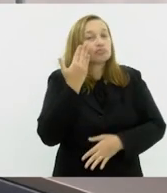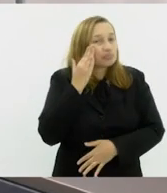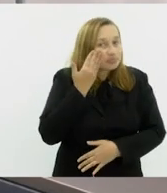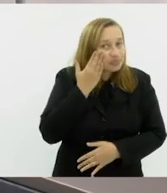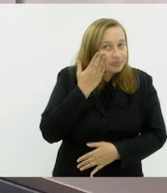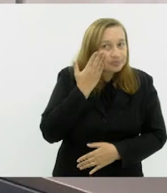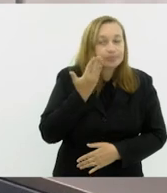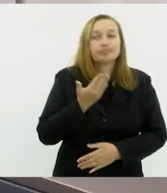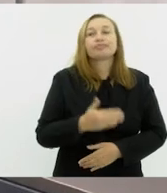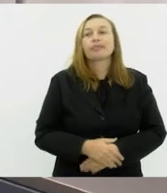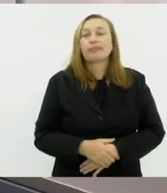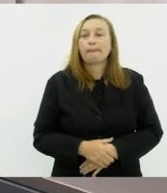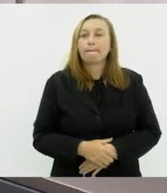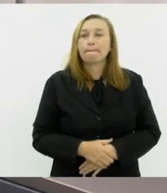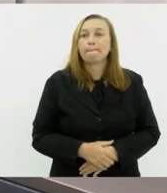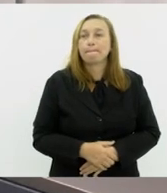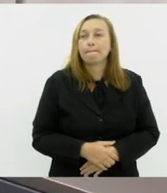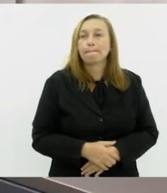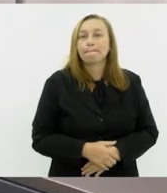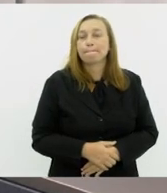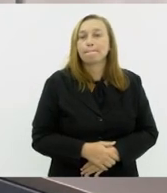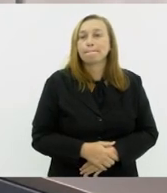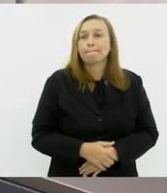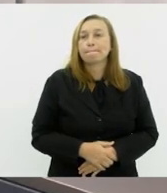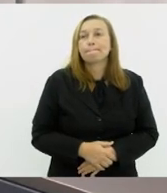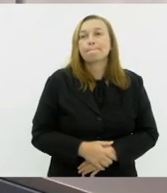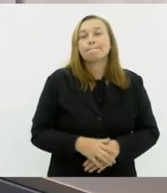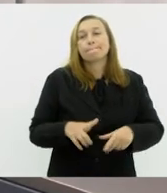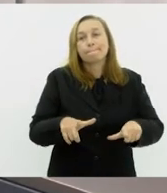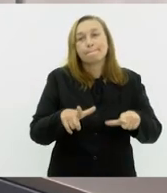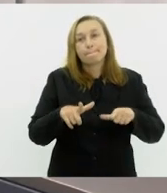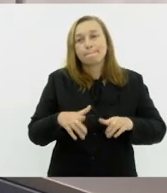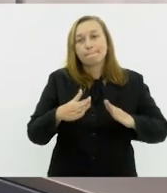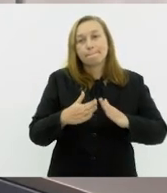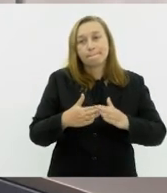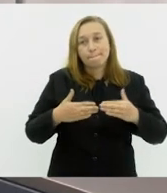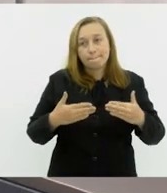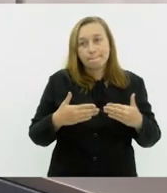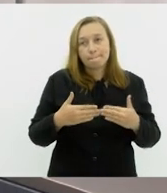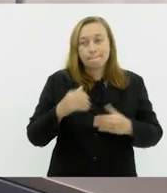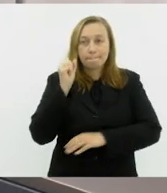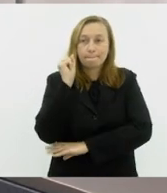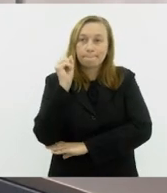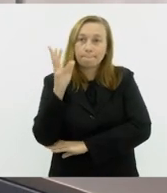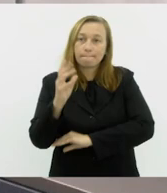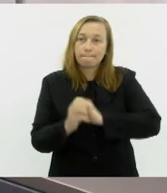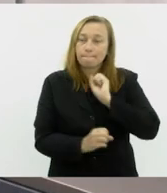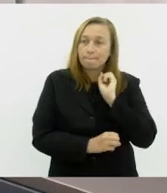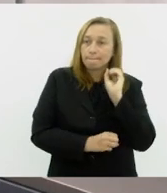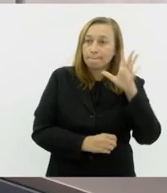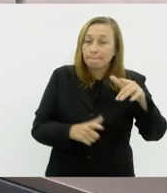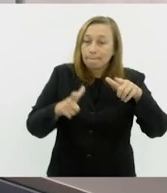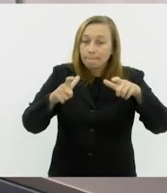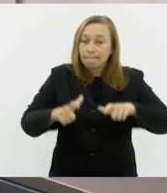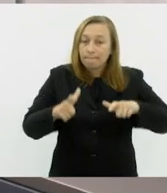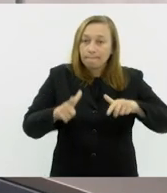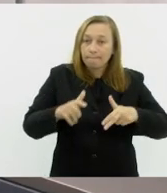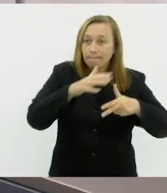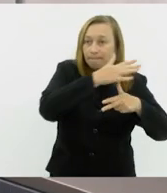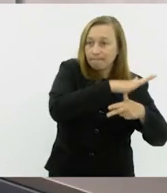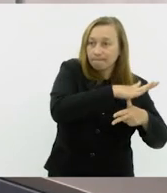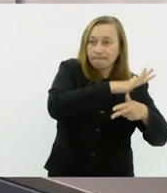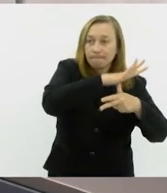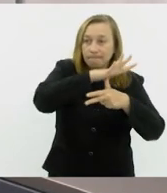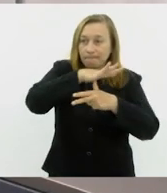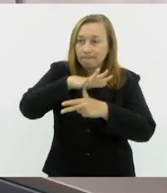que não existe existe um licenciamento ambiental referente aos helipontos, que são objeto